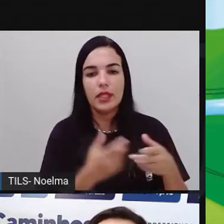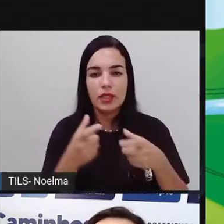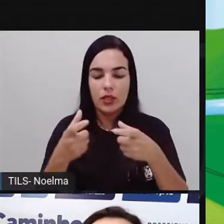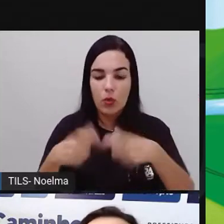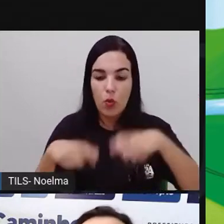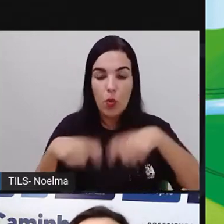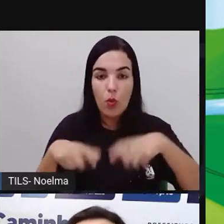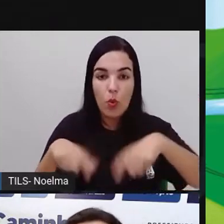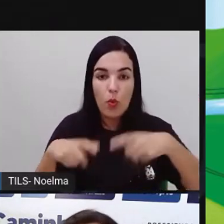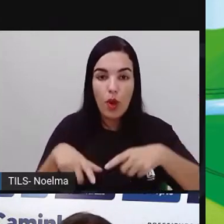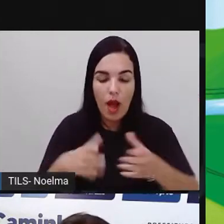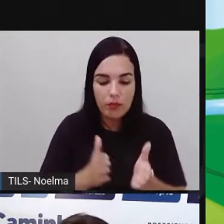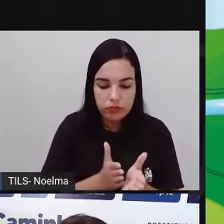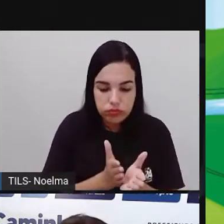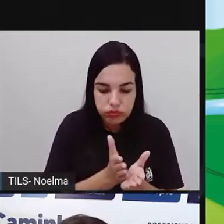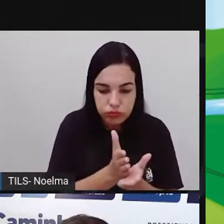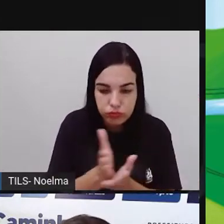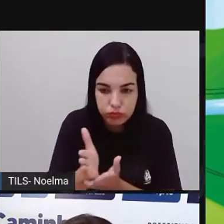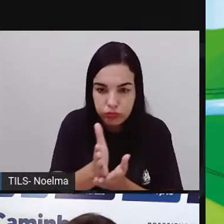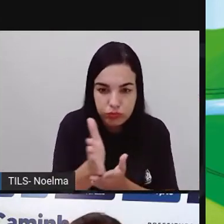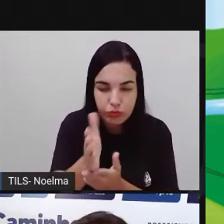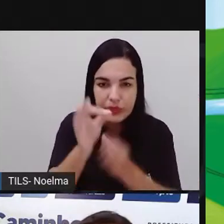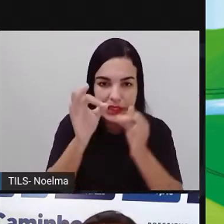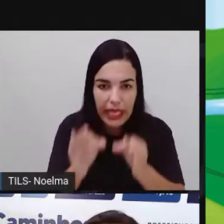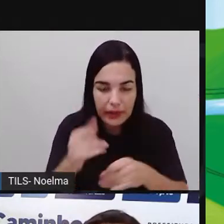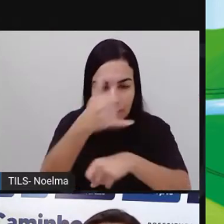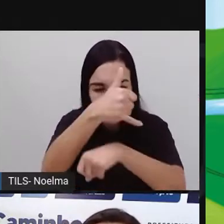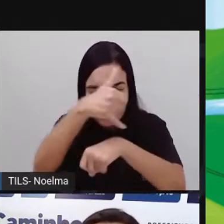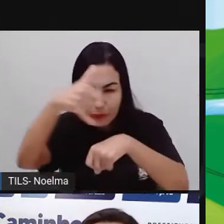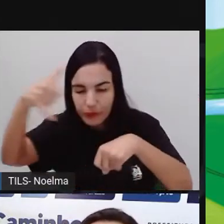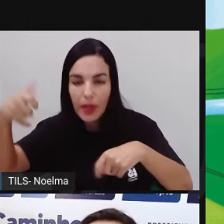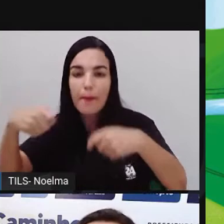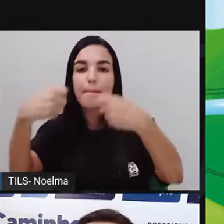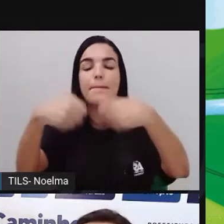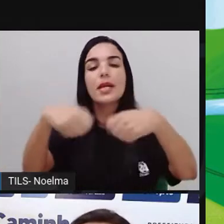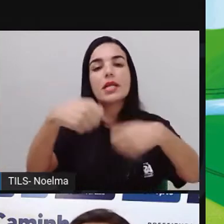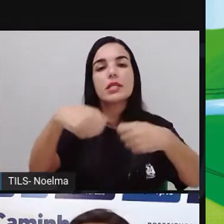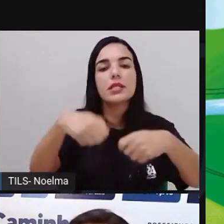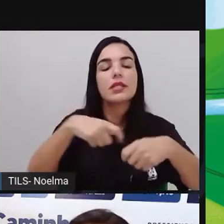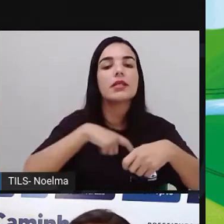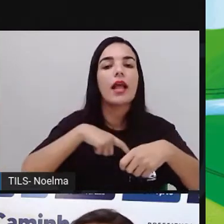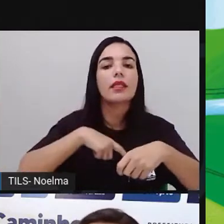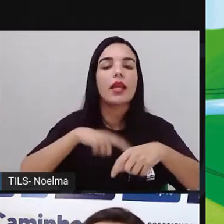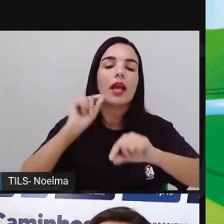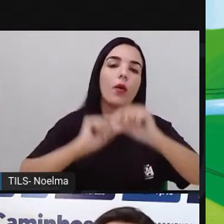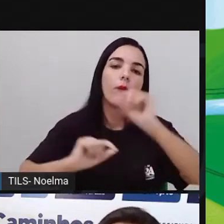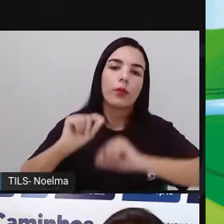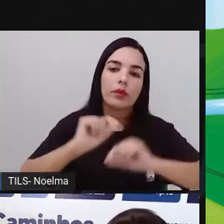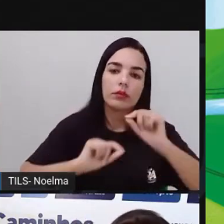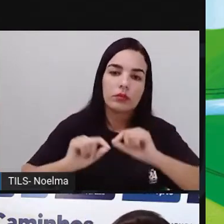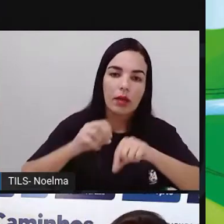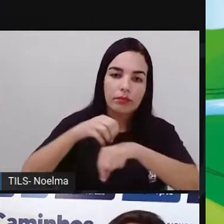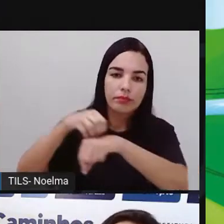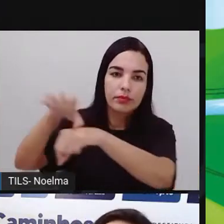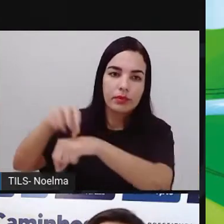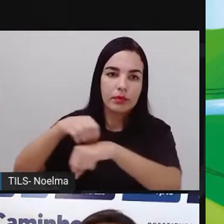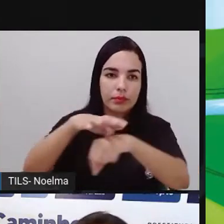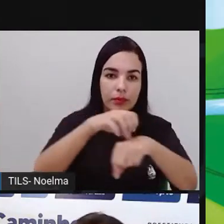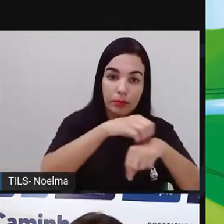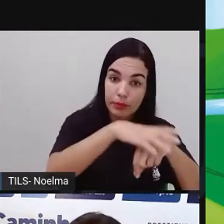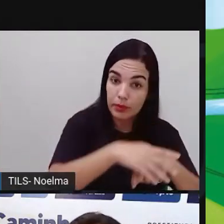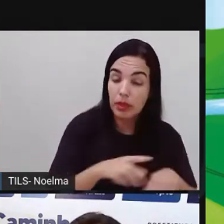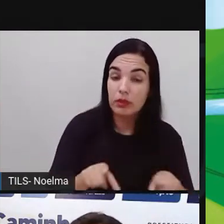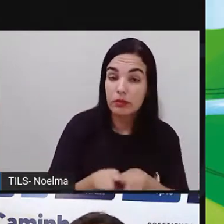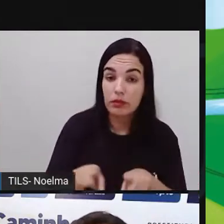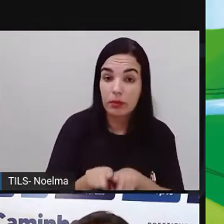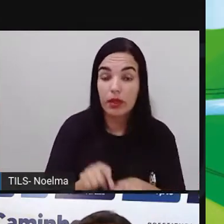esse caminho consiga ser percorrido, é necessário que essas linhas de transmissão e distribuição